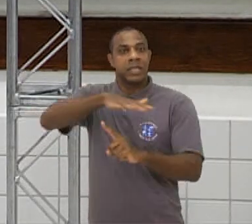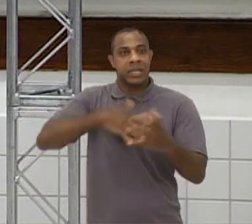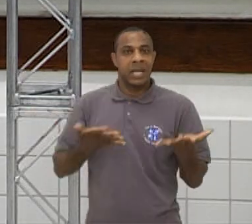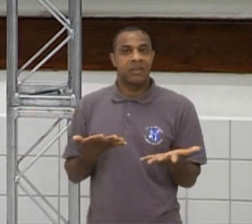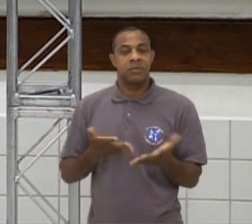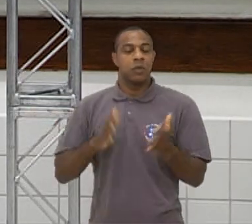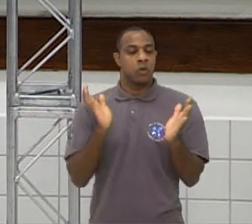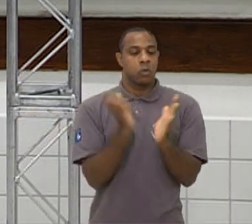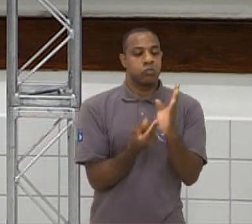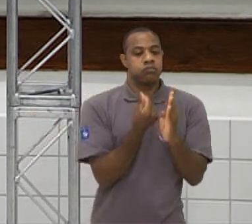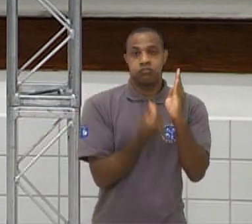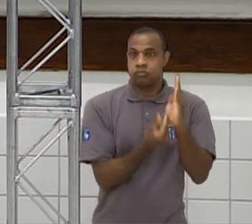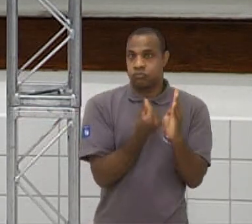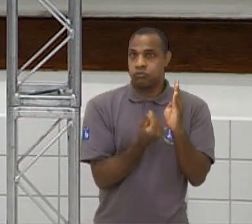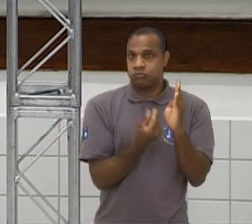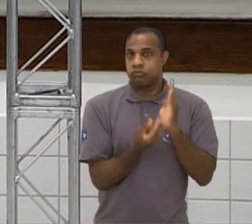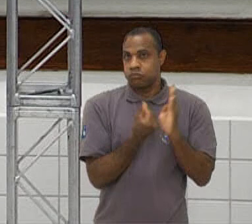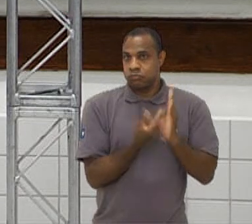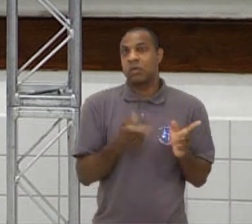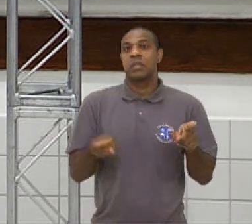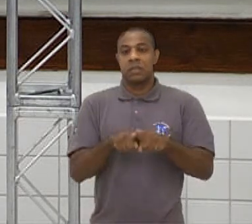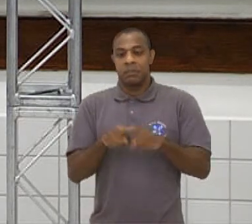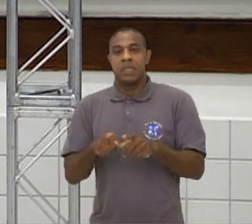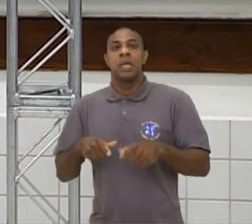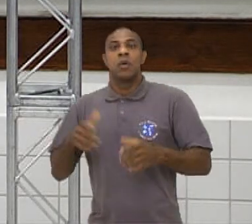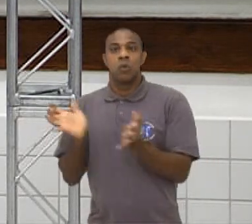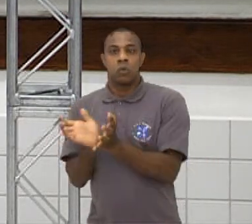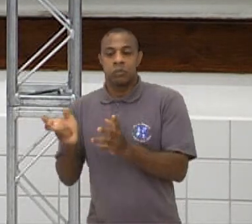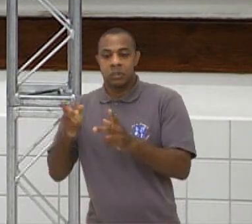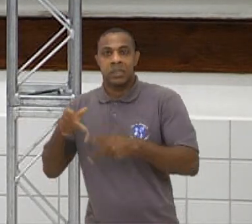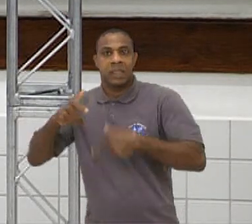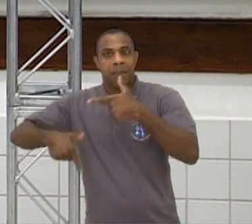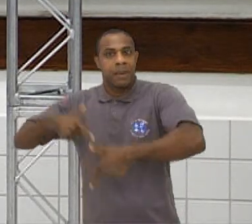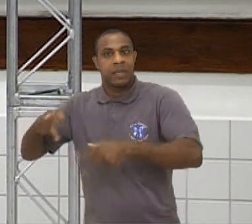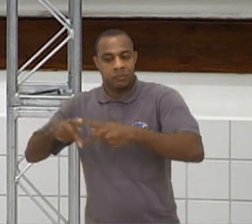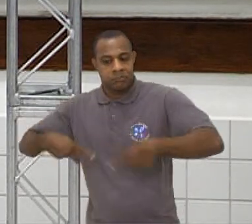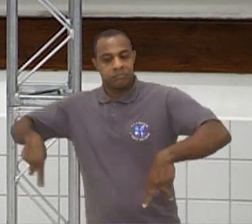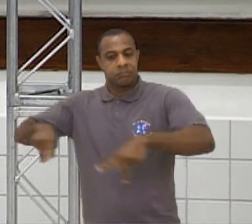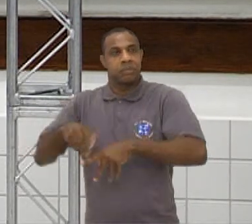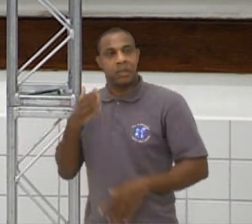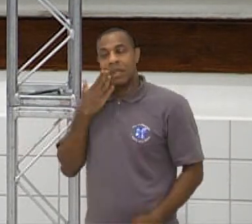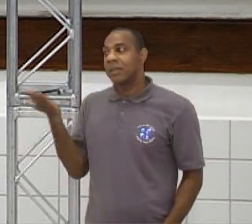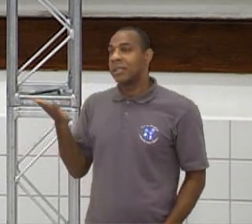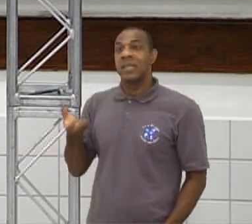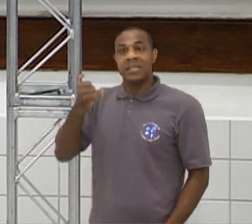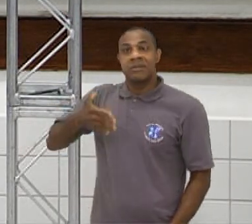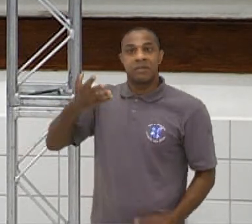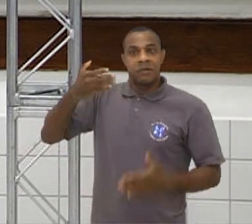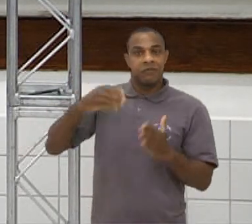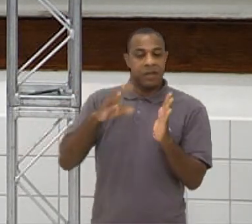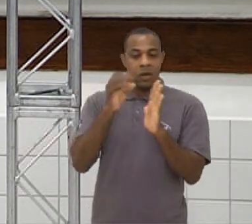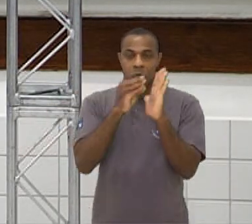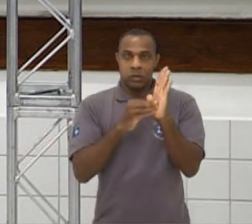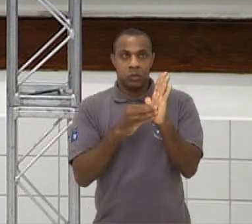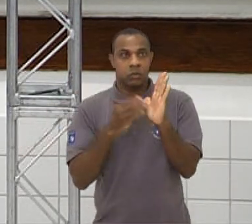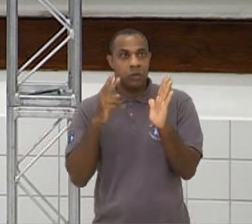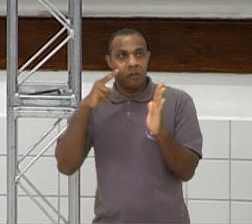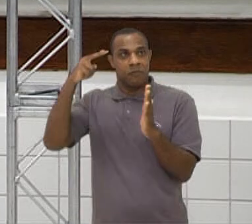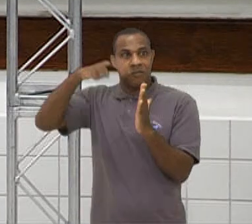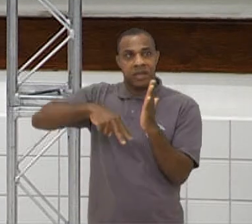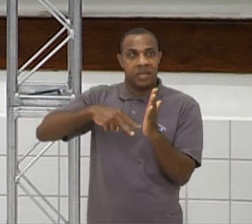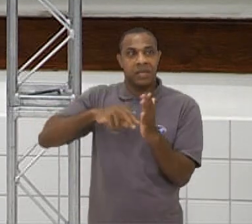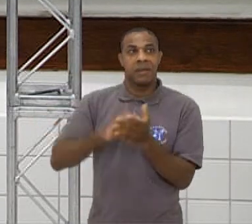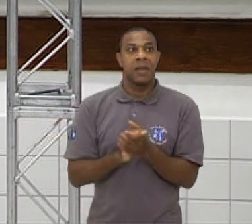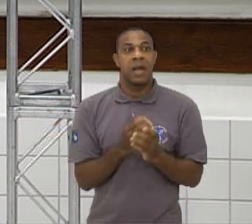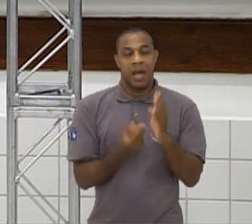classe burguesa e a classe dos trabalhadores. Se a gente for rever o conteúdo, tá? A burguesia, eles